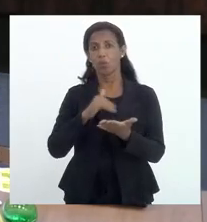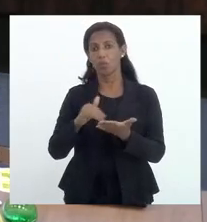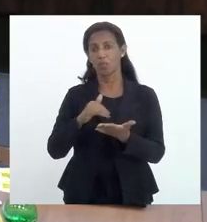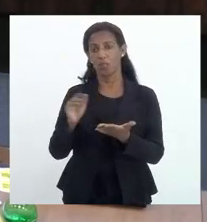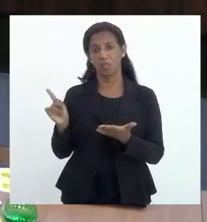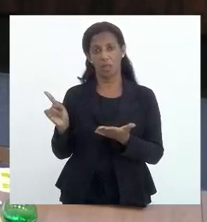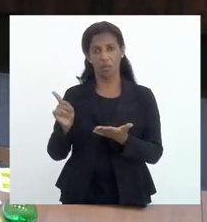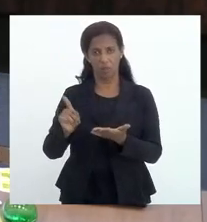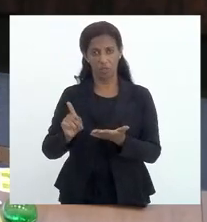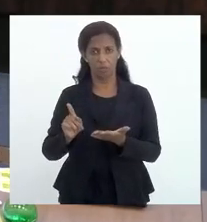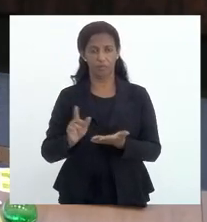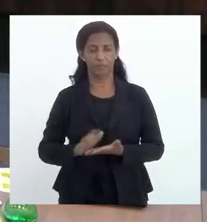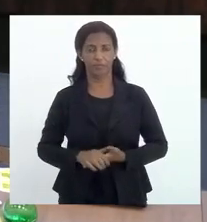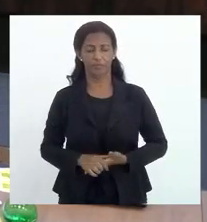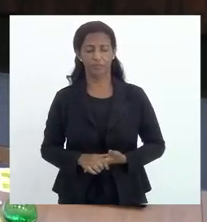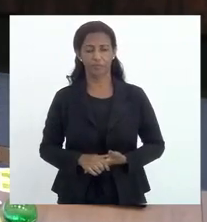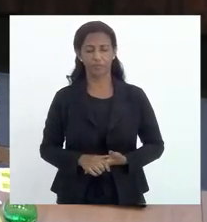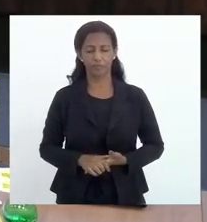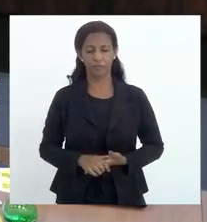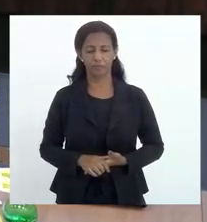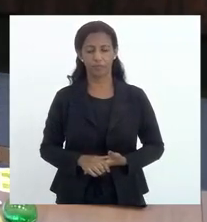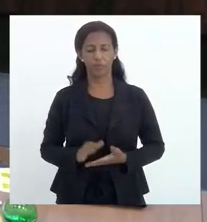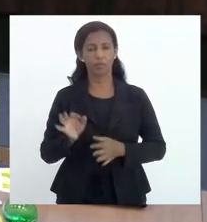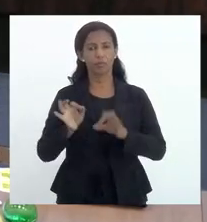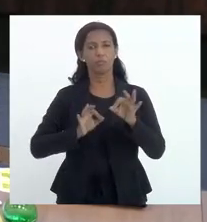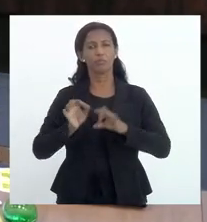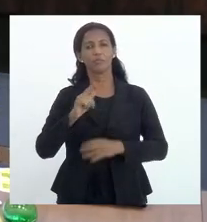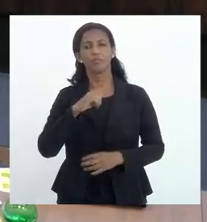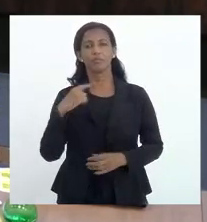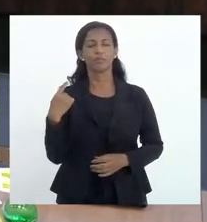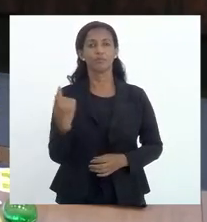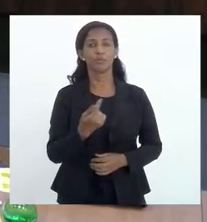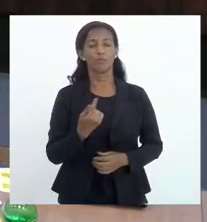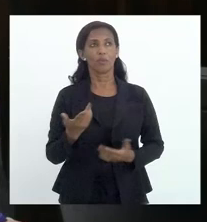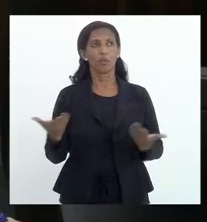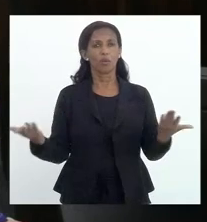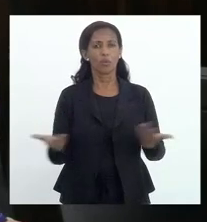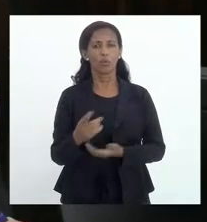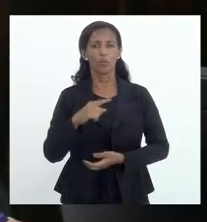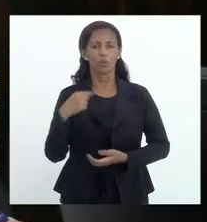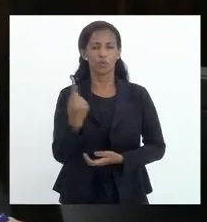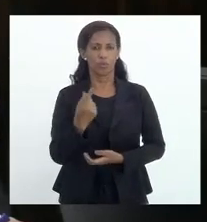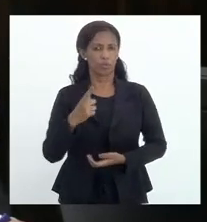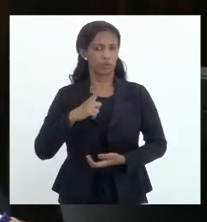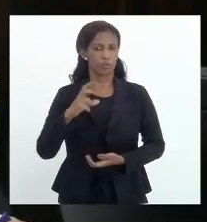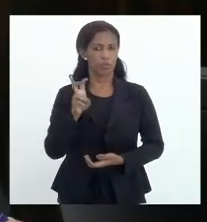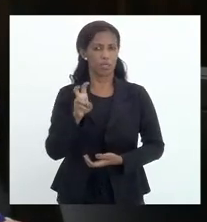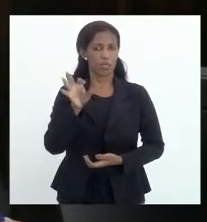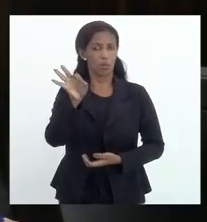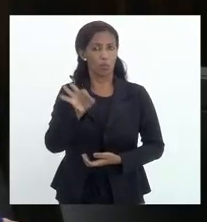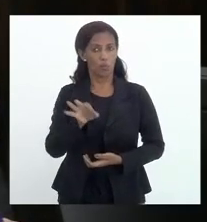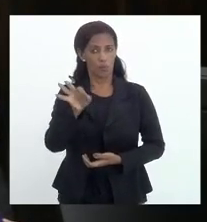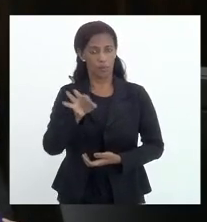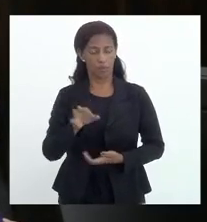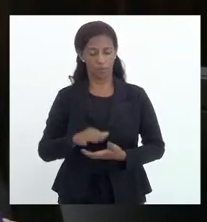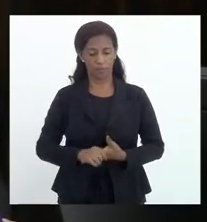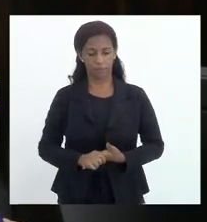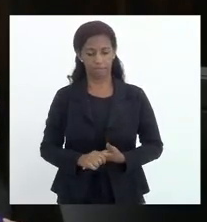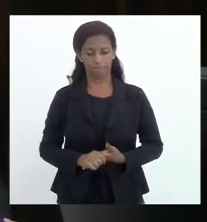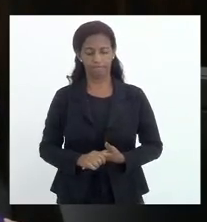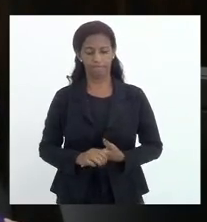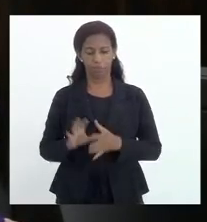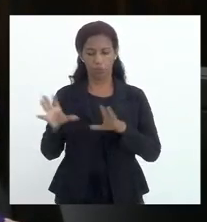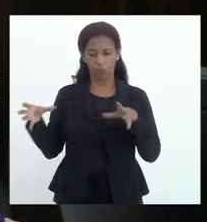senhor. De uma forma geral, hoje nós temos 5% do nosso